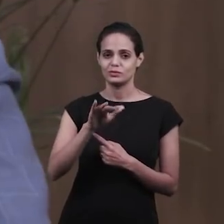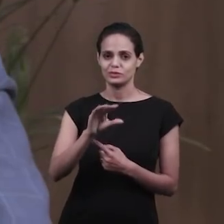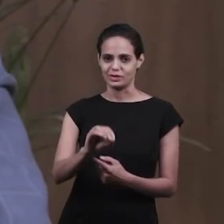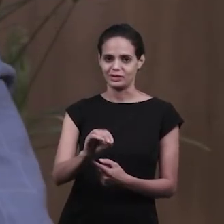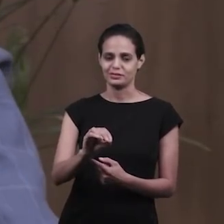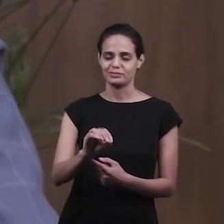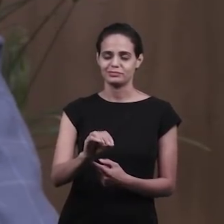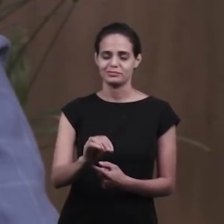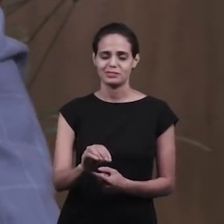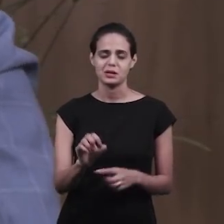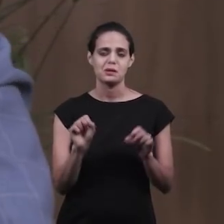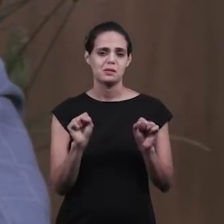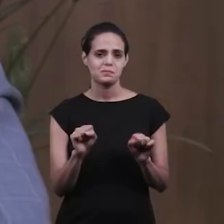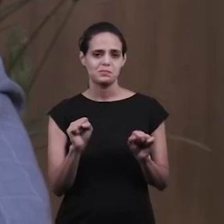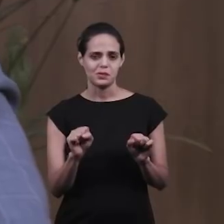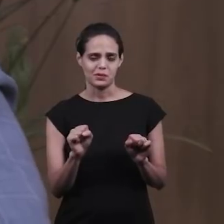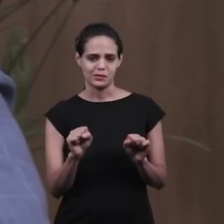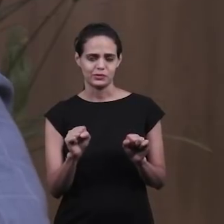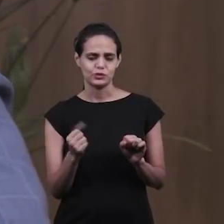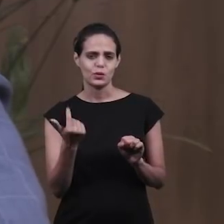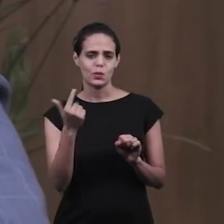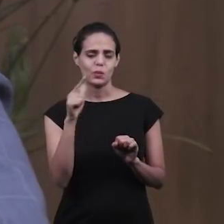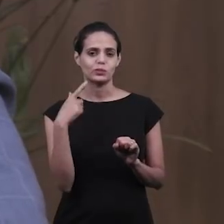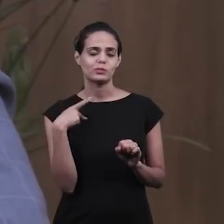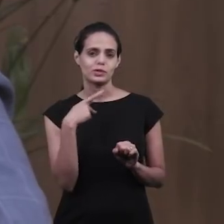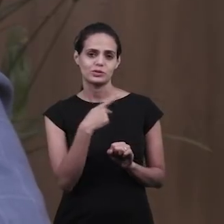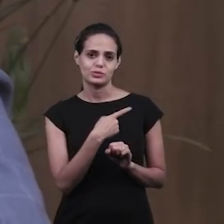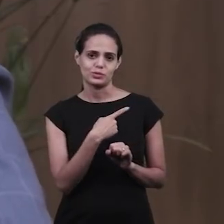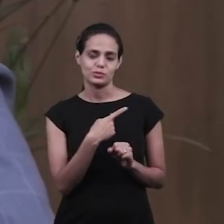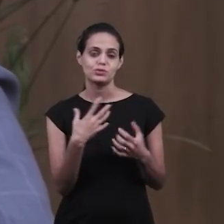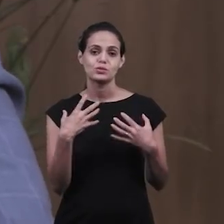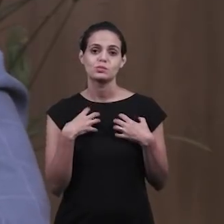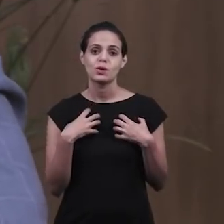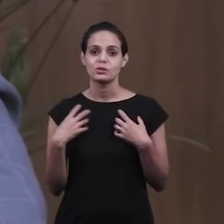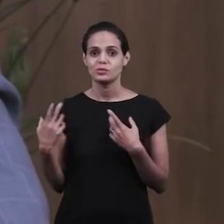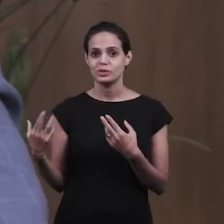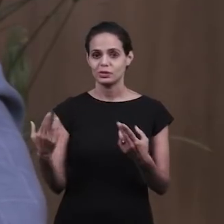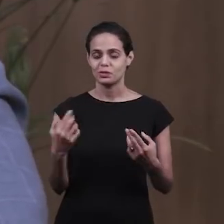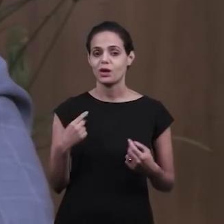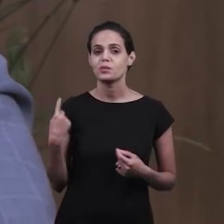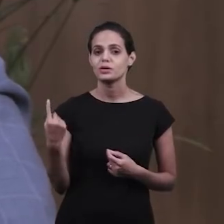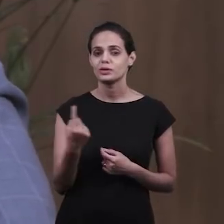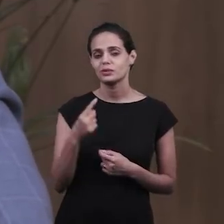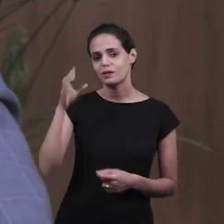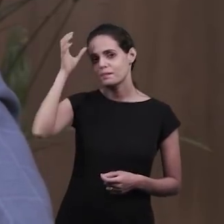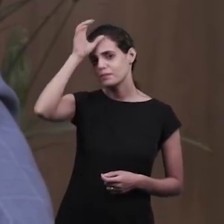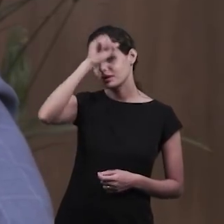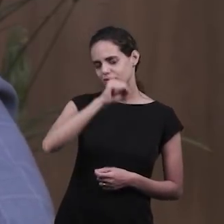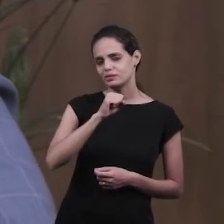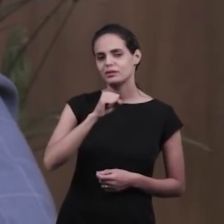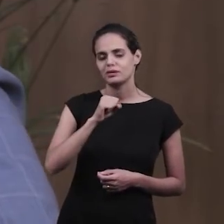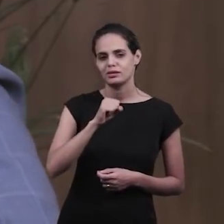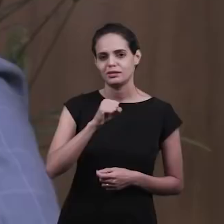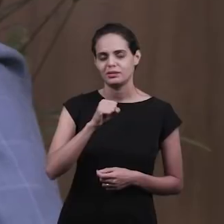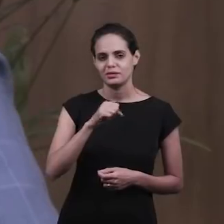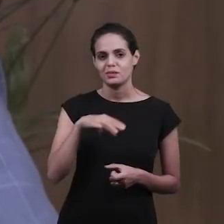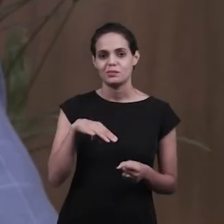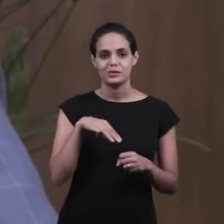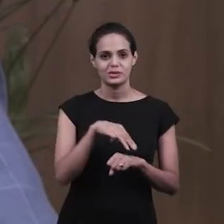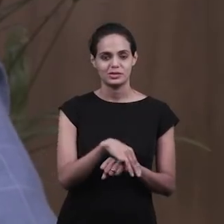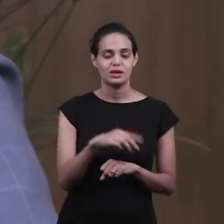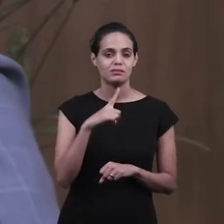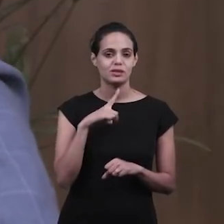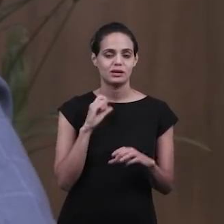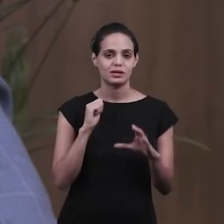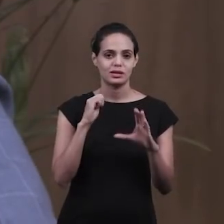pode usar outro pastor numa outra situação. Então, nós começamos a aprender com relação ao ministério que os ministérios têm características. Isso foi